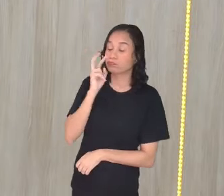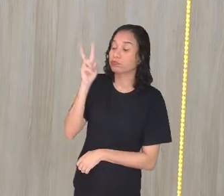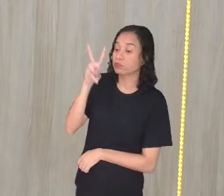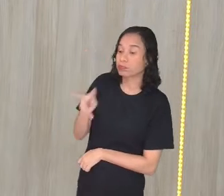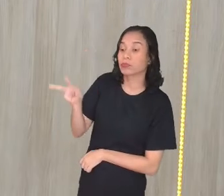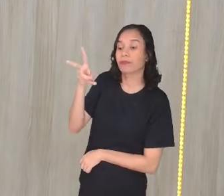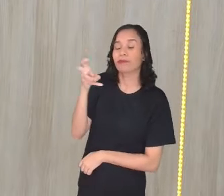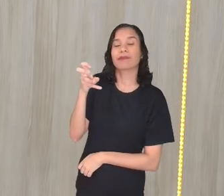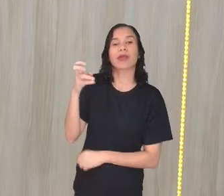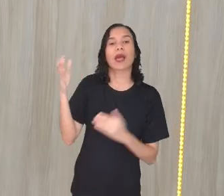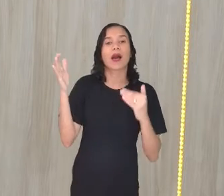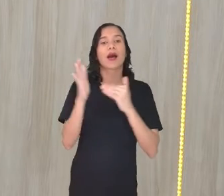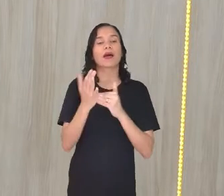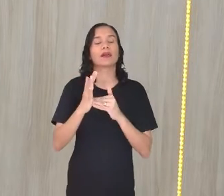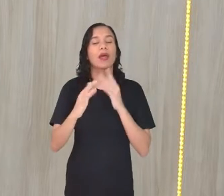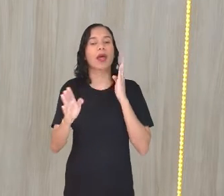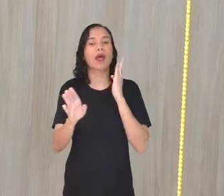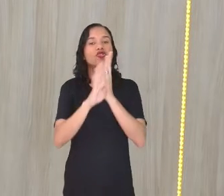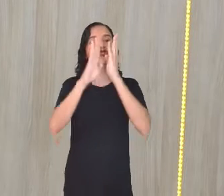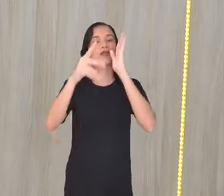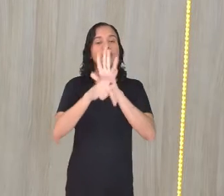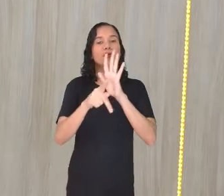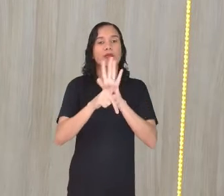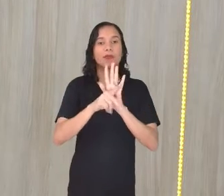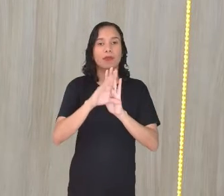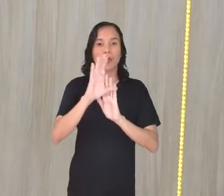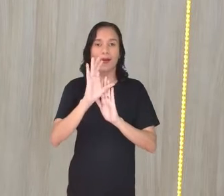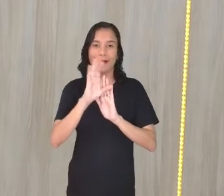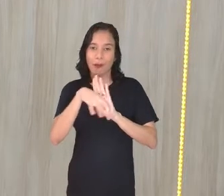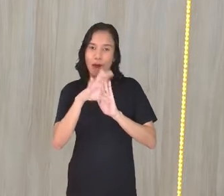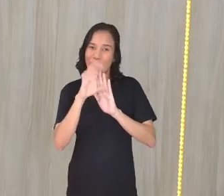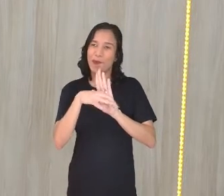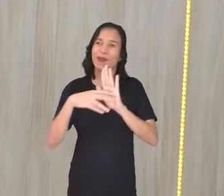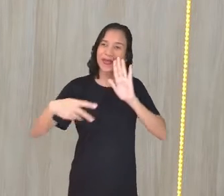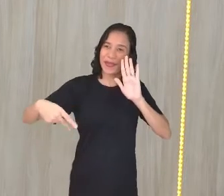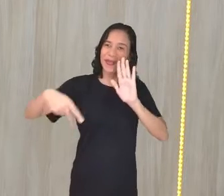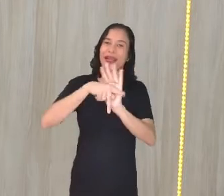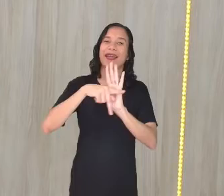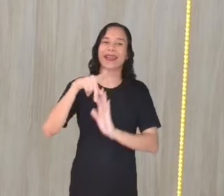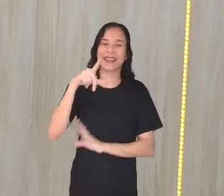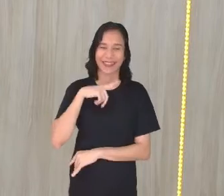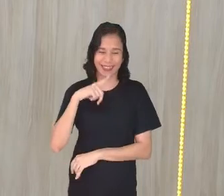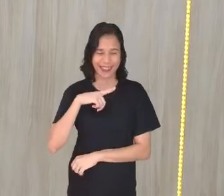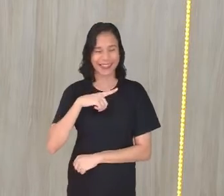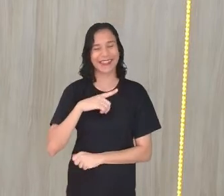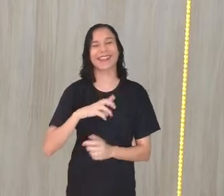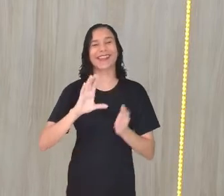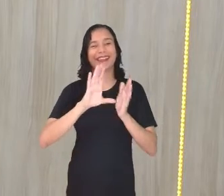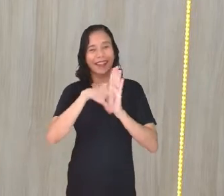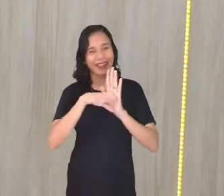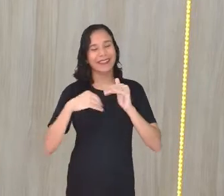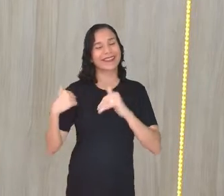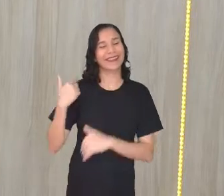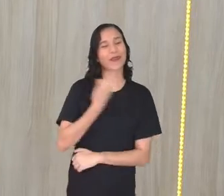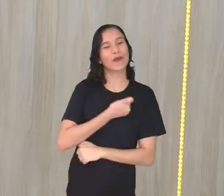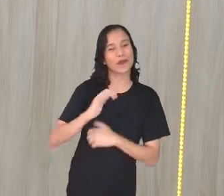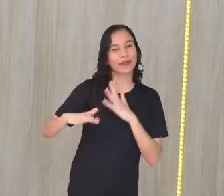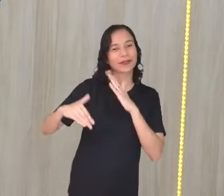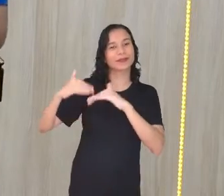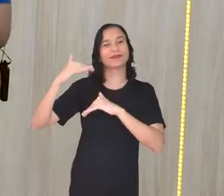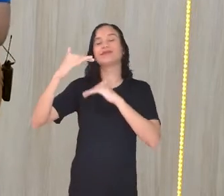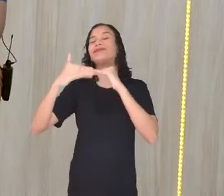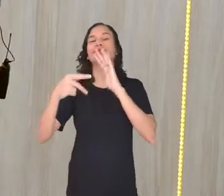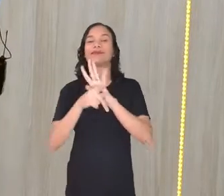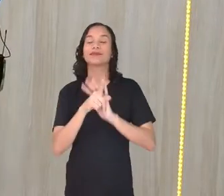chegar a um conceito definitivo sobre isso. Definitivo não, que nada é definitivo na vida, a não ser a mudança, né? Então, a gente vai construindo aqui os nossos